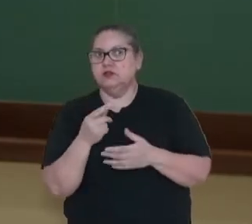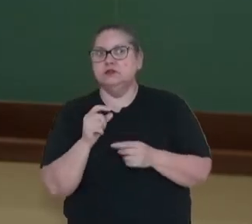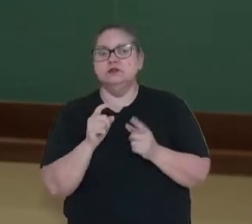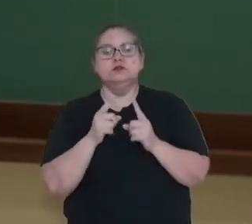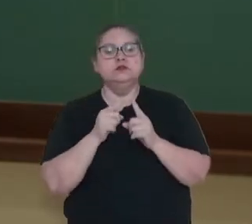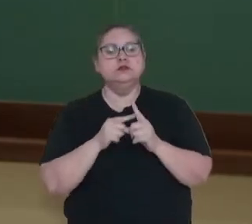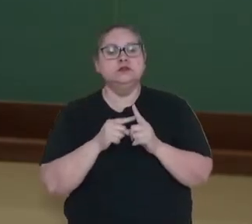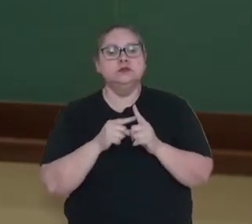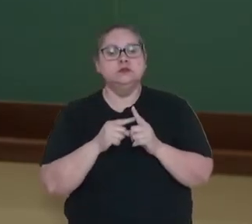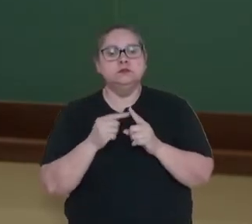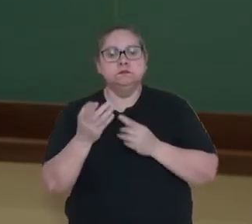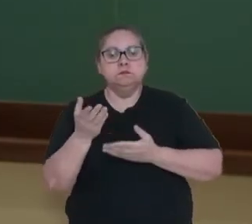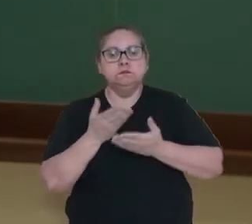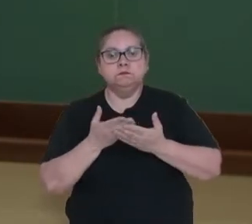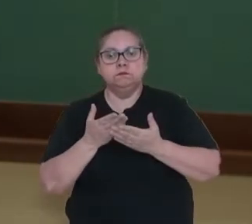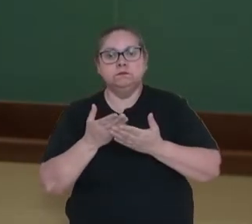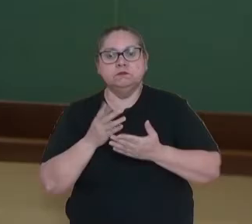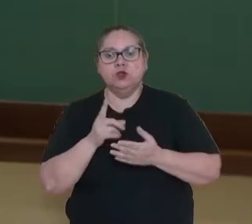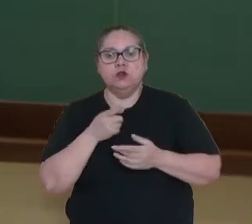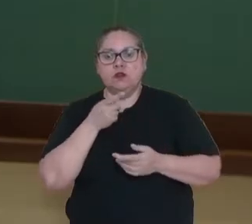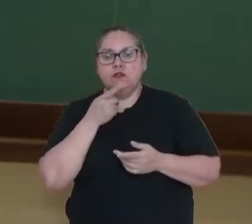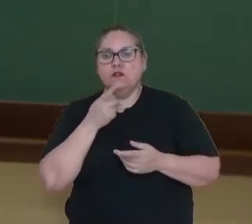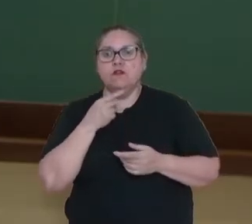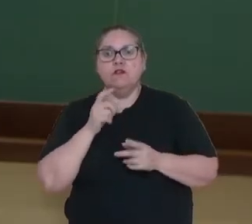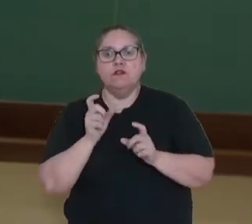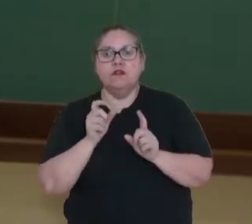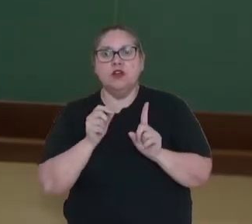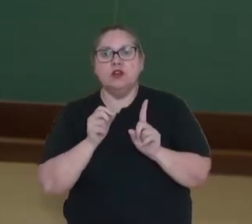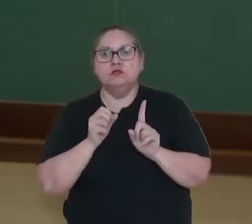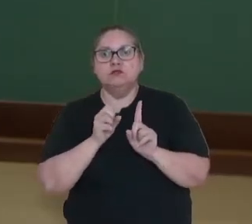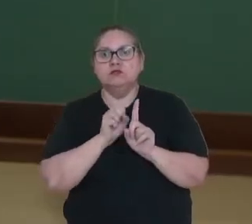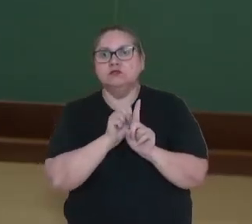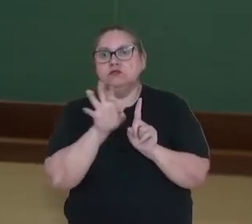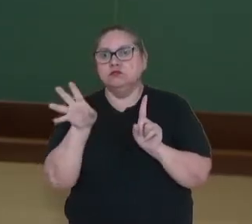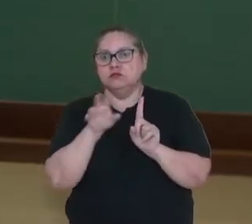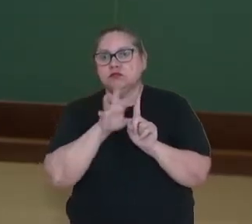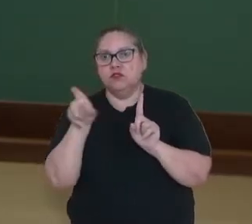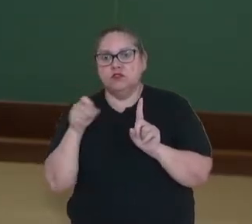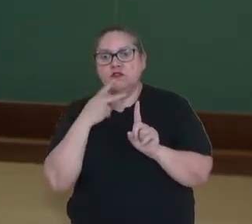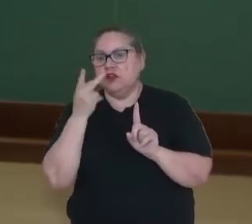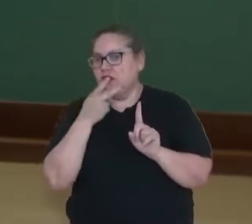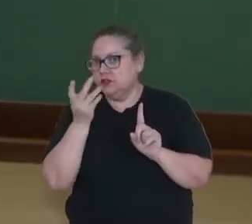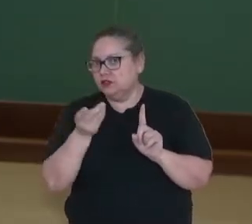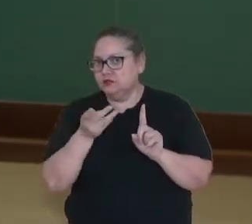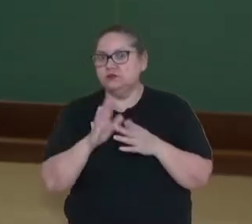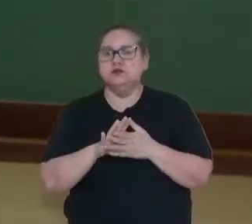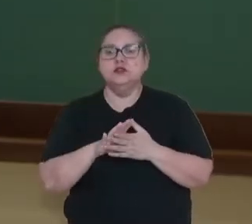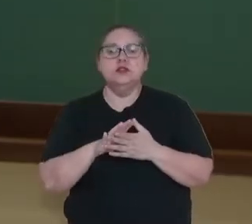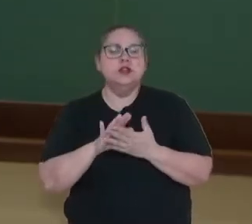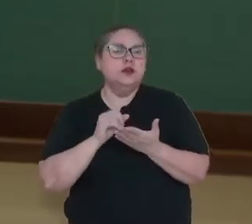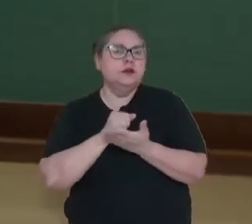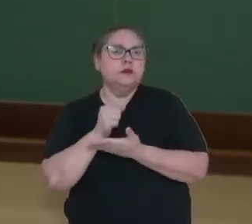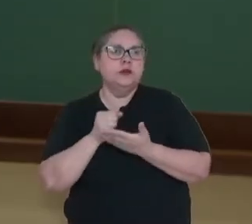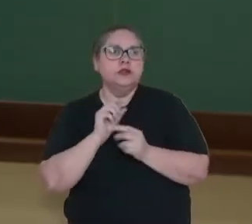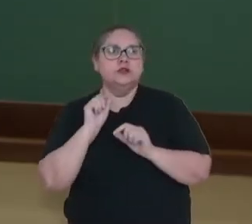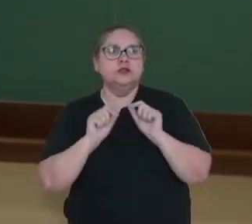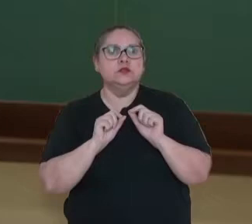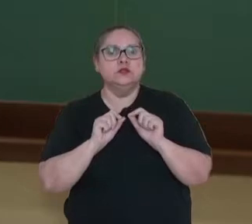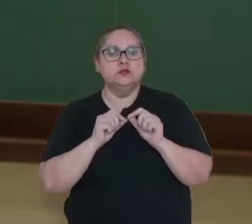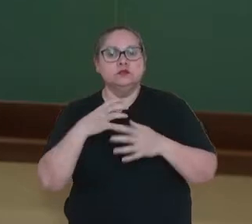de interlocução não verbal, ou seja, que a gente não fala, que baseia-se